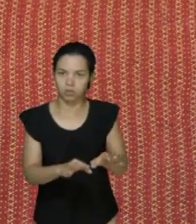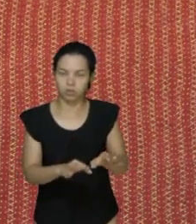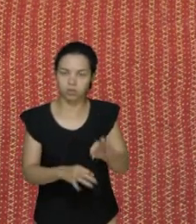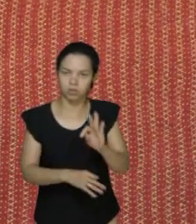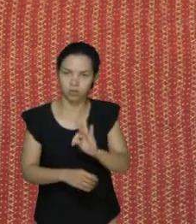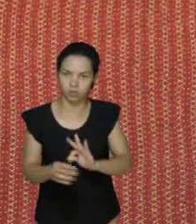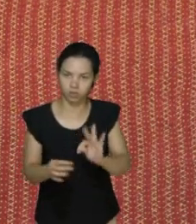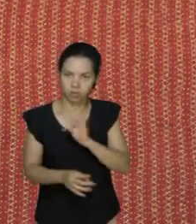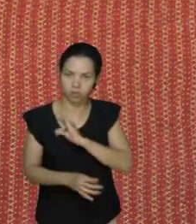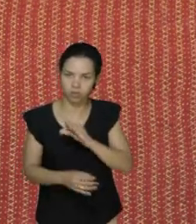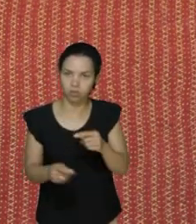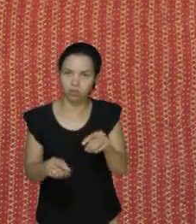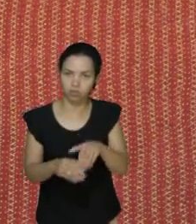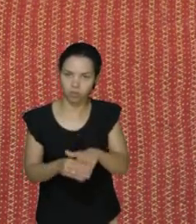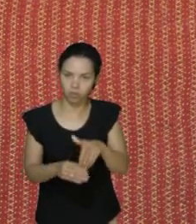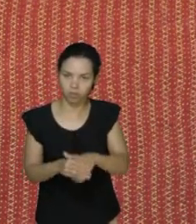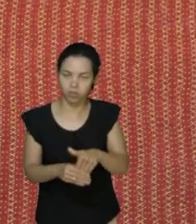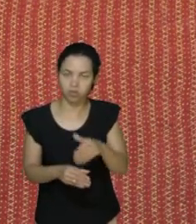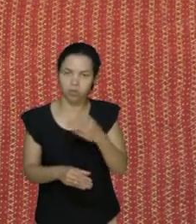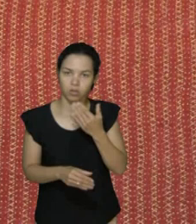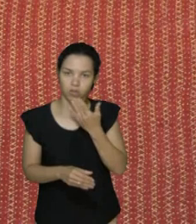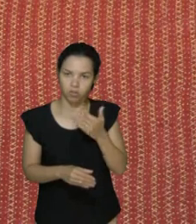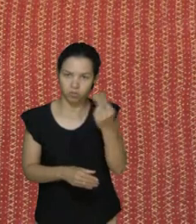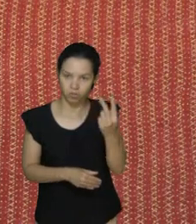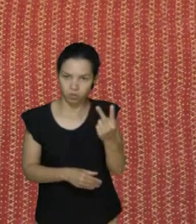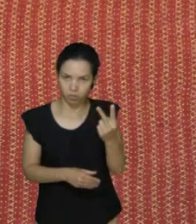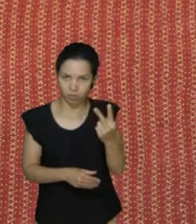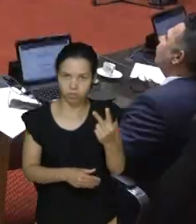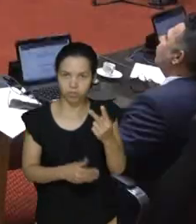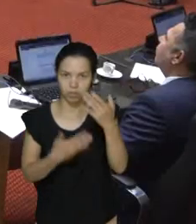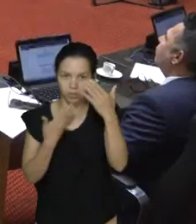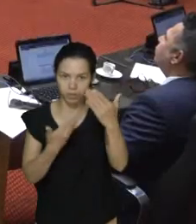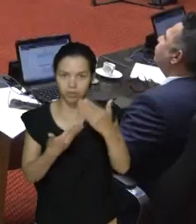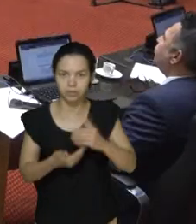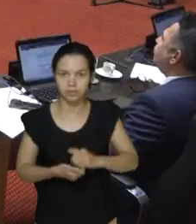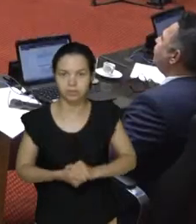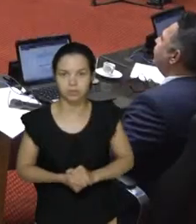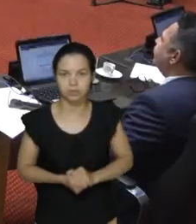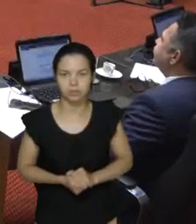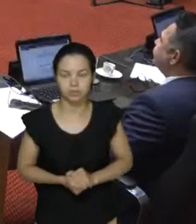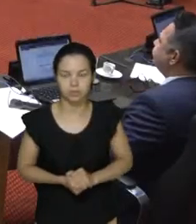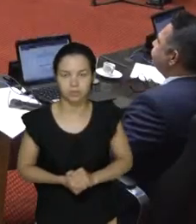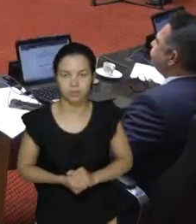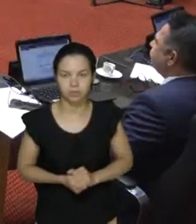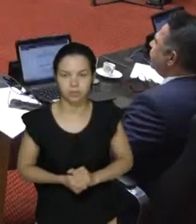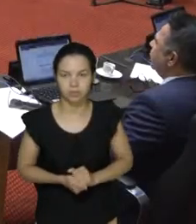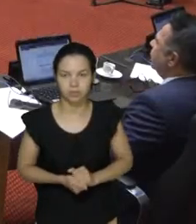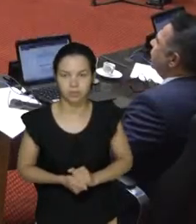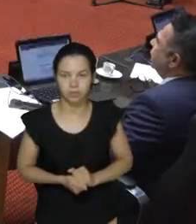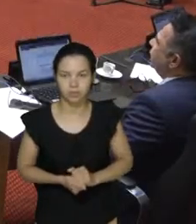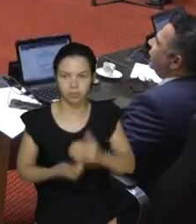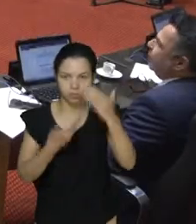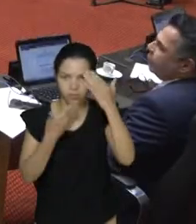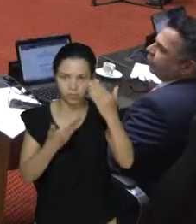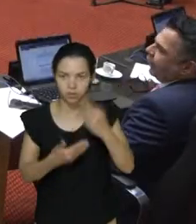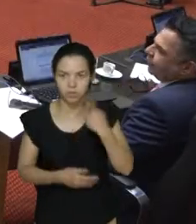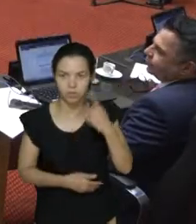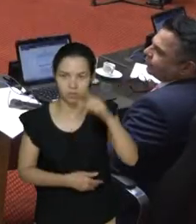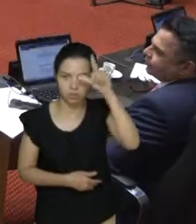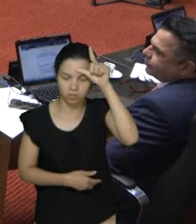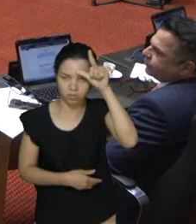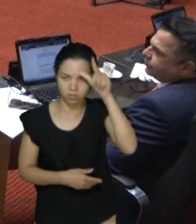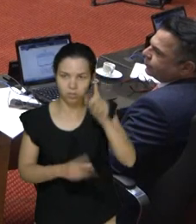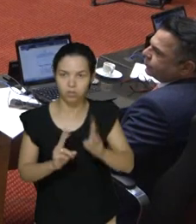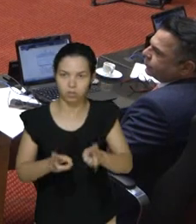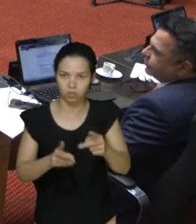voto do deputado, pediu o voto 2 para essa casa. Obrigado. Obrigado ao deputado Sargento Lima. Ainda para discutir o